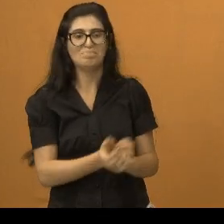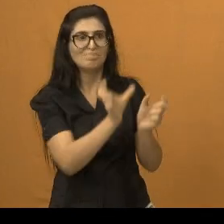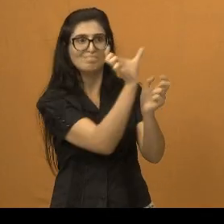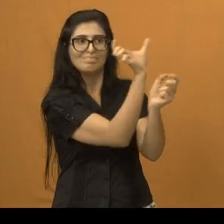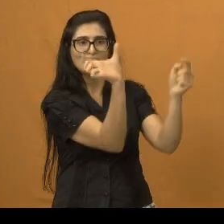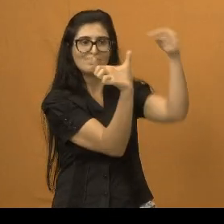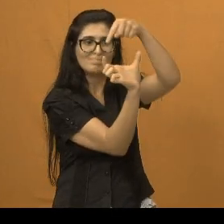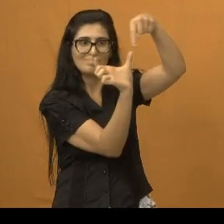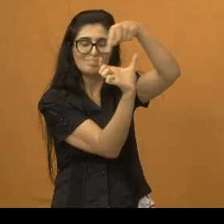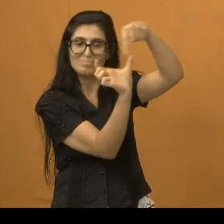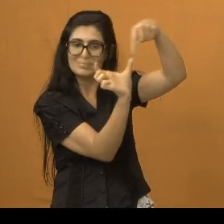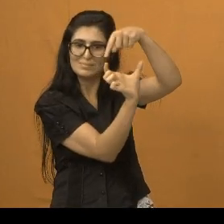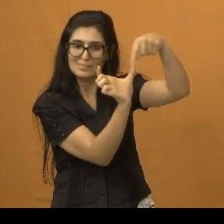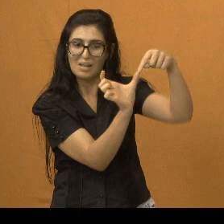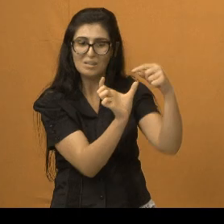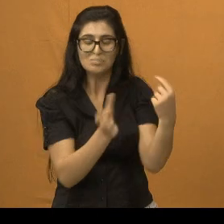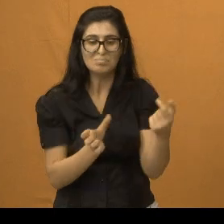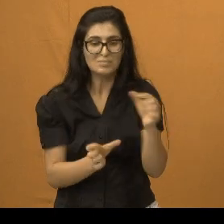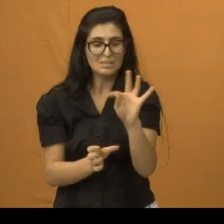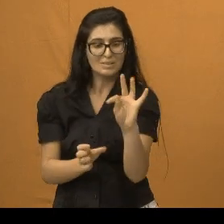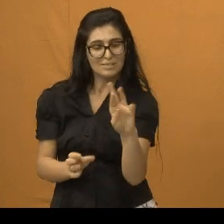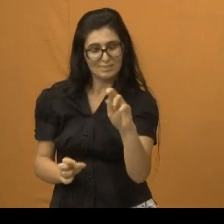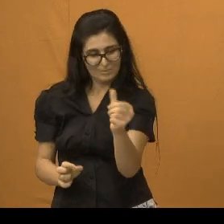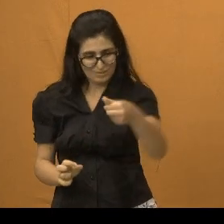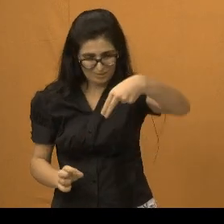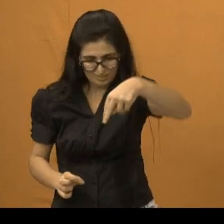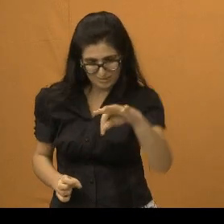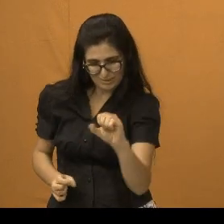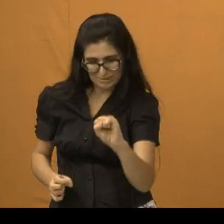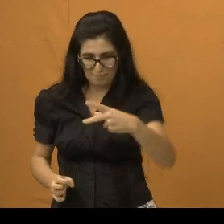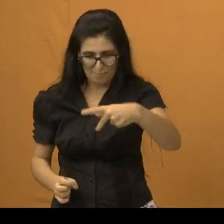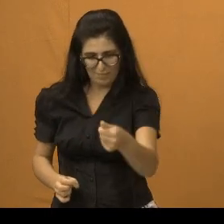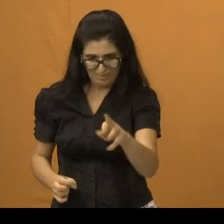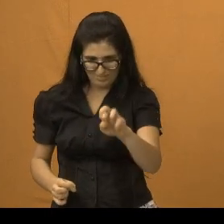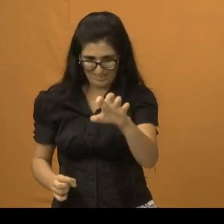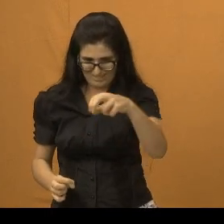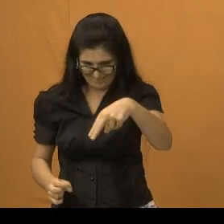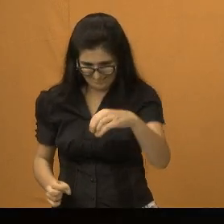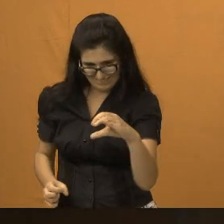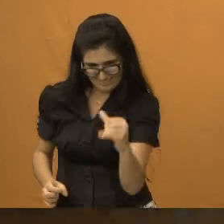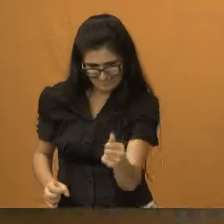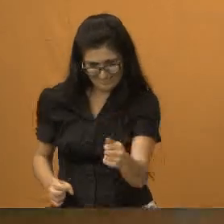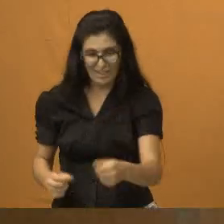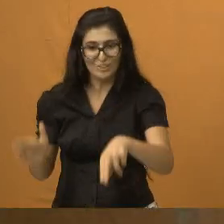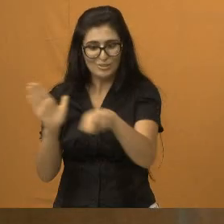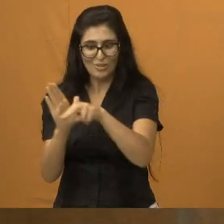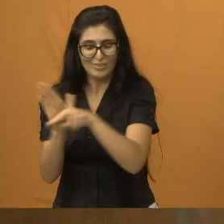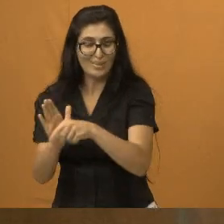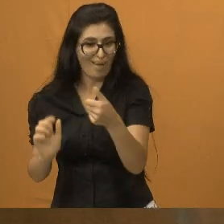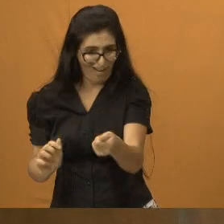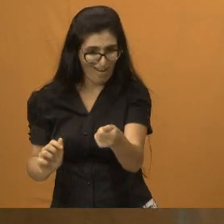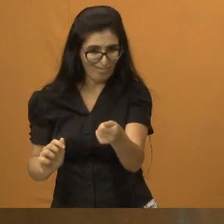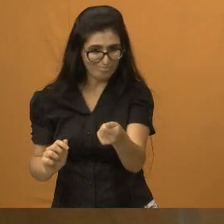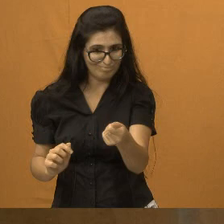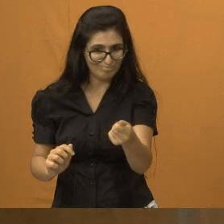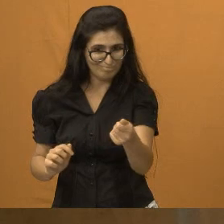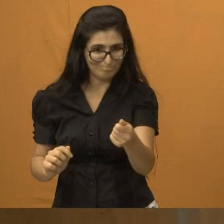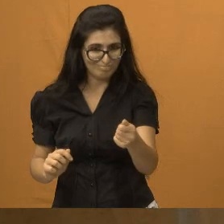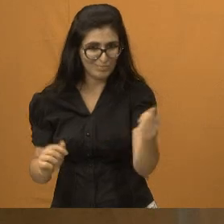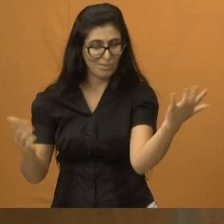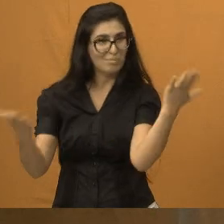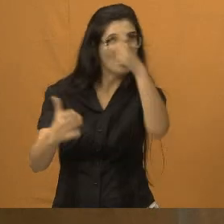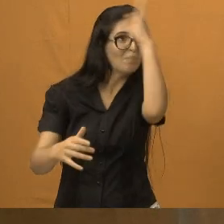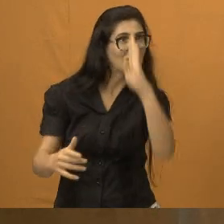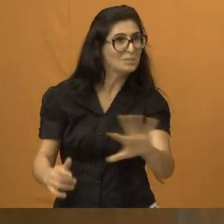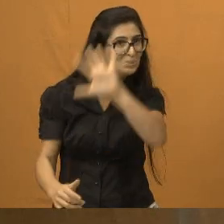que nós estamos hoje classificados como nota A em nível nacional. Eu agradeço a todos, né,